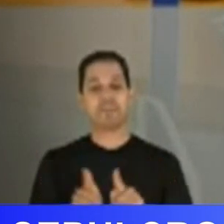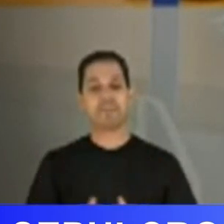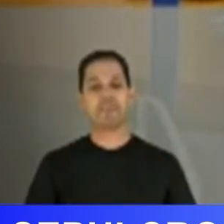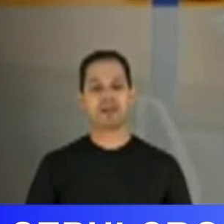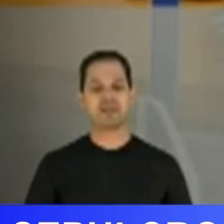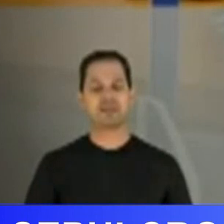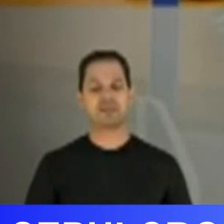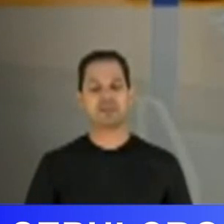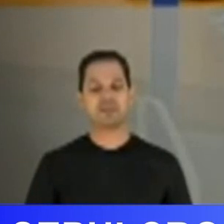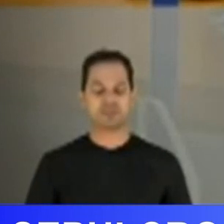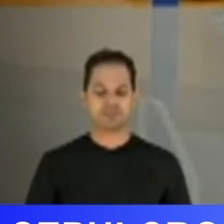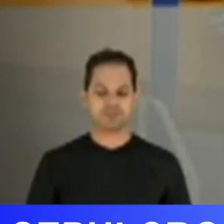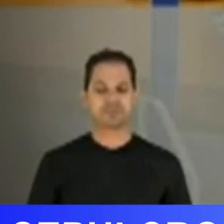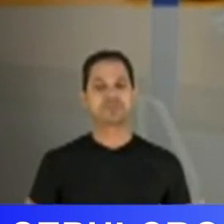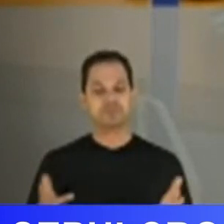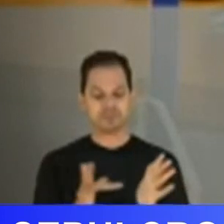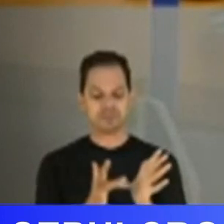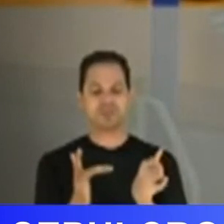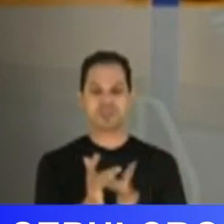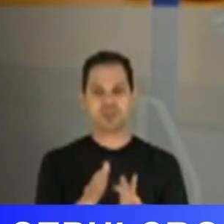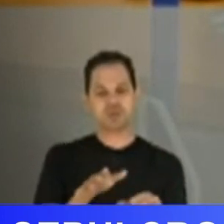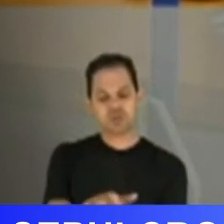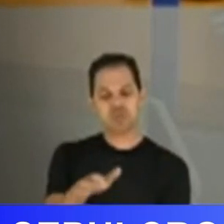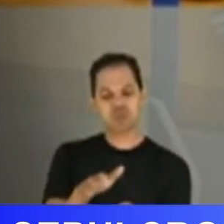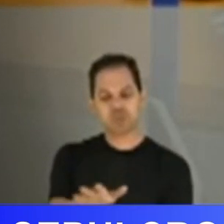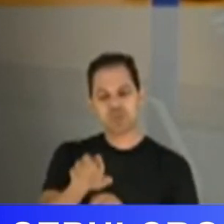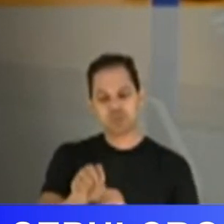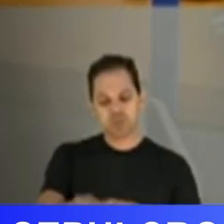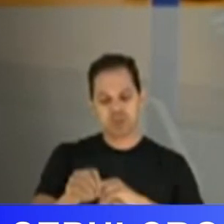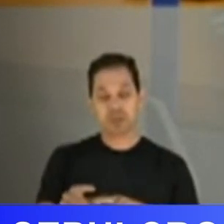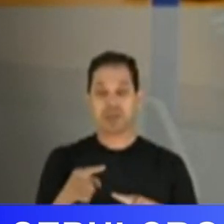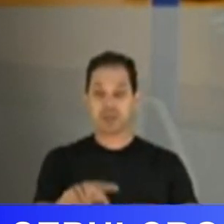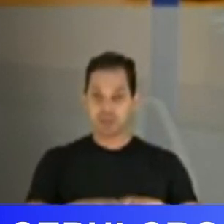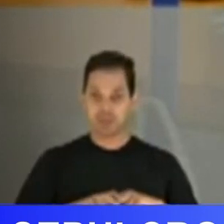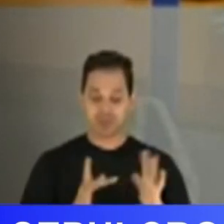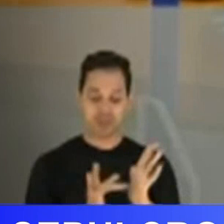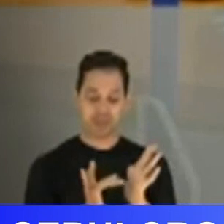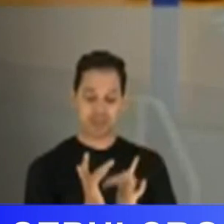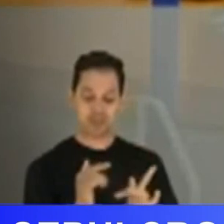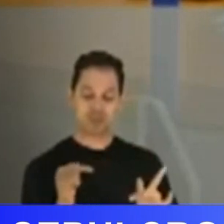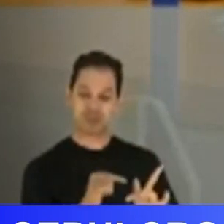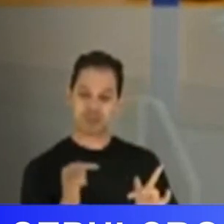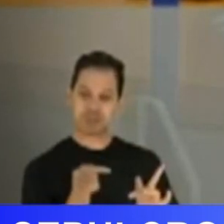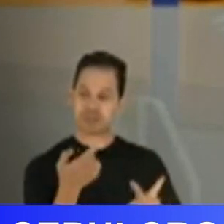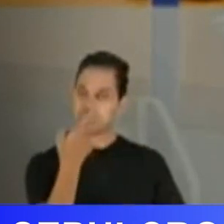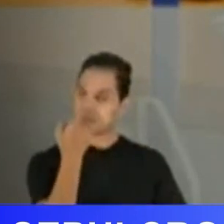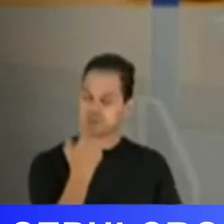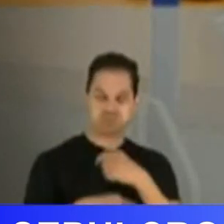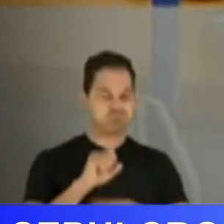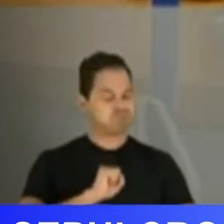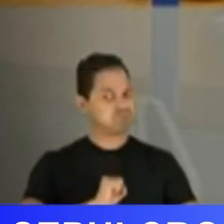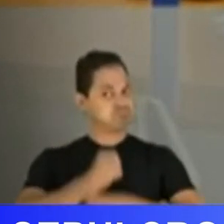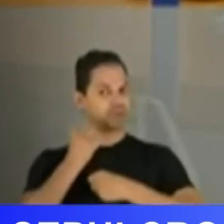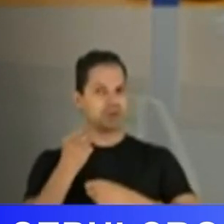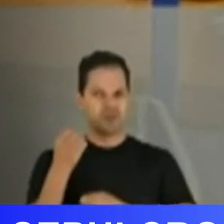é exatamente isso que Jesus Cristo realmente nos ensina. É por isso que Jesus, senhor Wizard, ele era muito revoltado com